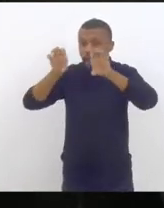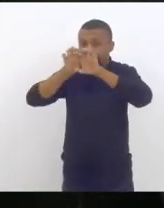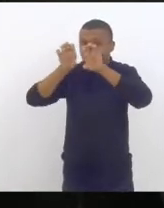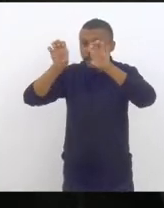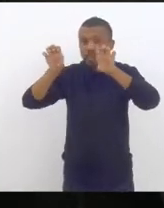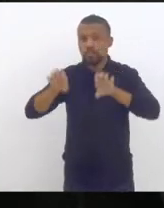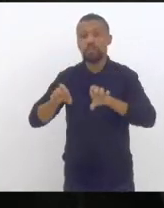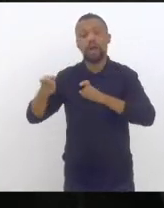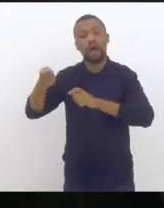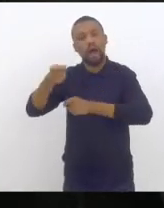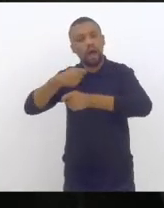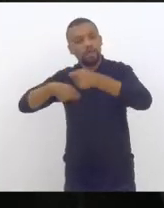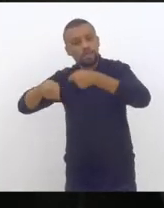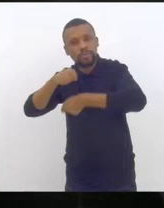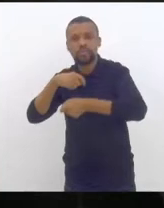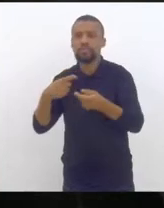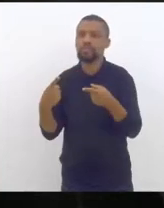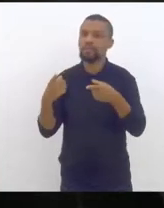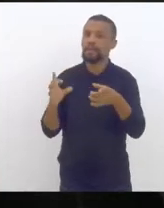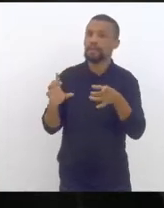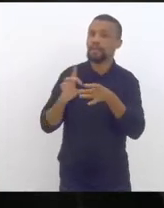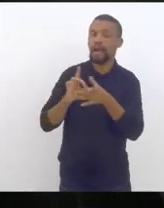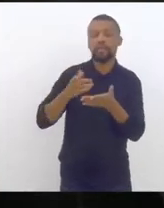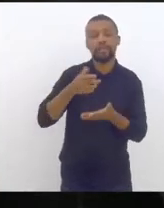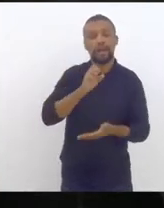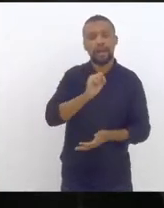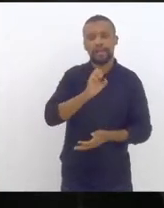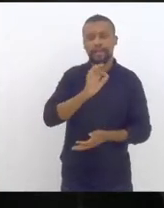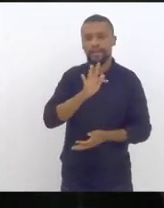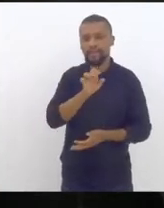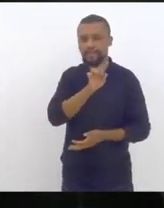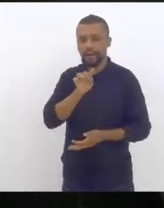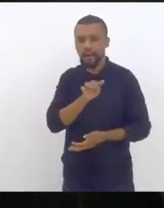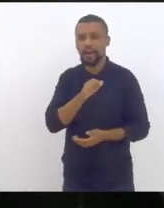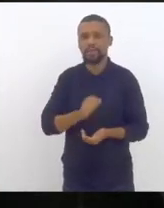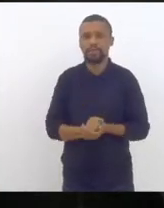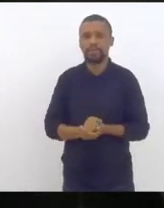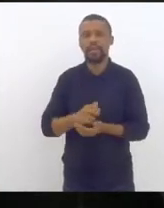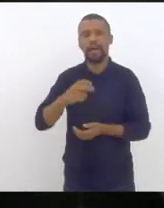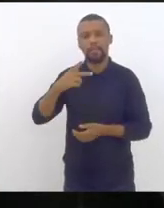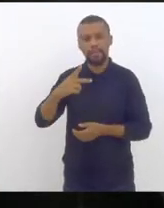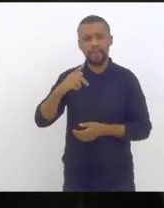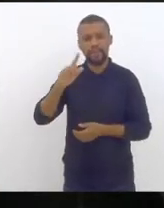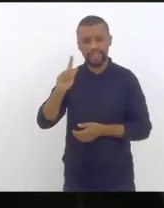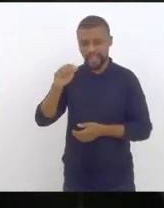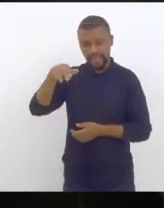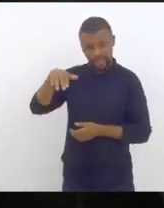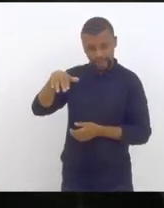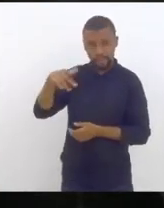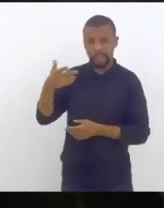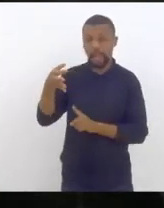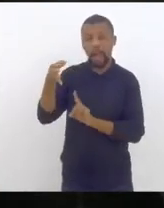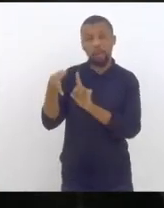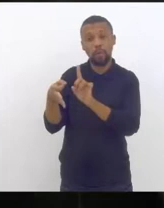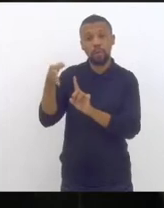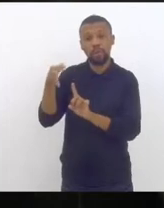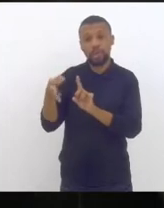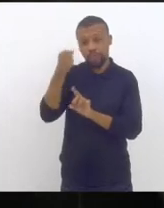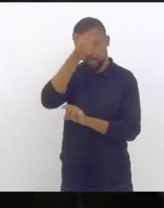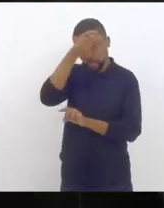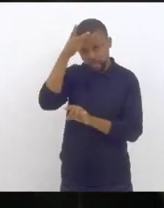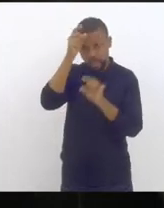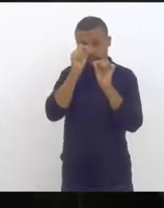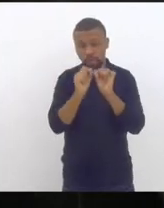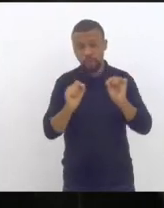administrativas da secretaria de fazenda e procuradorias municipais compostas por